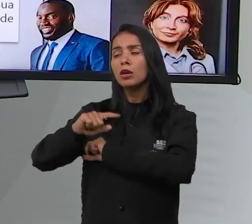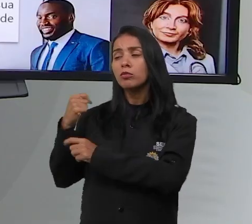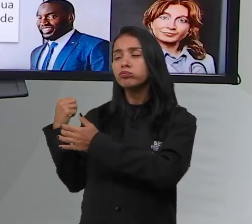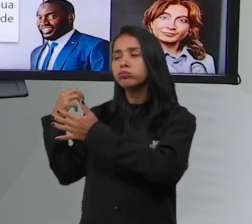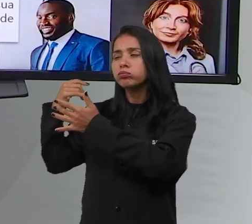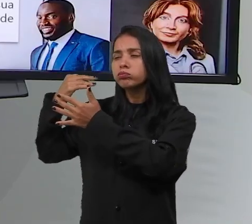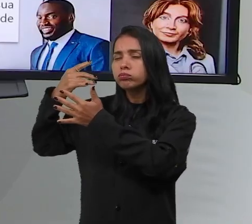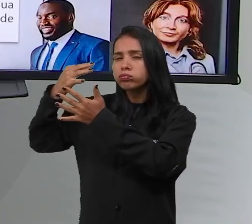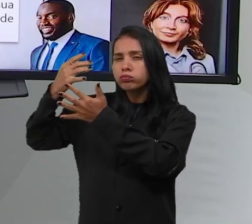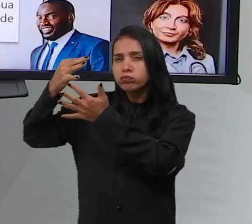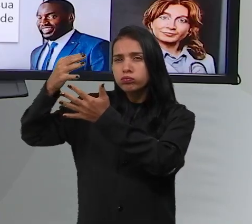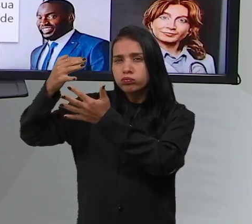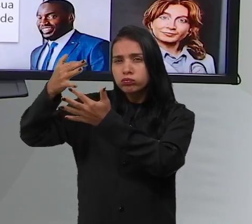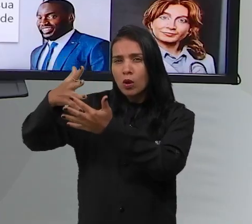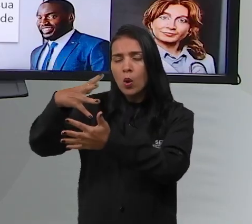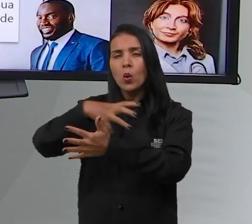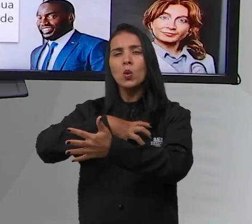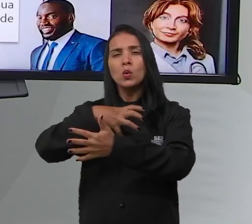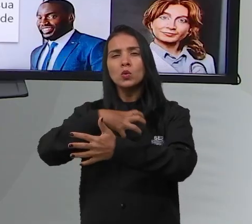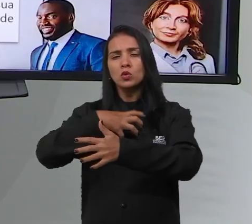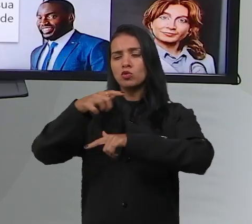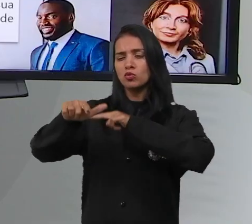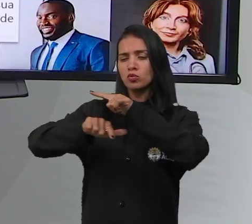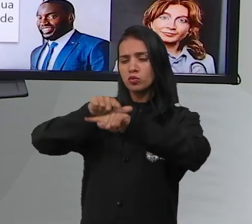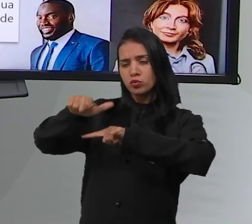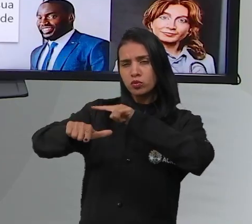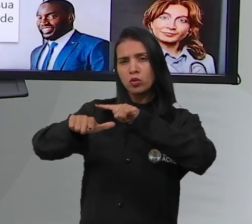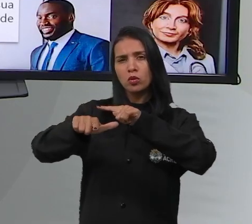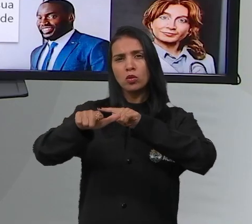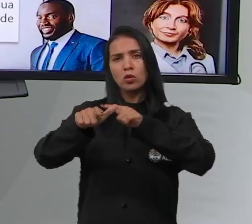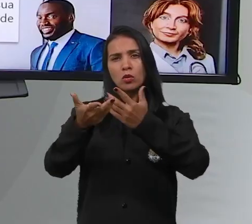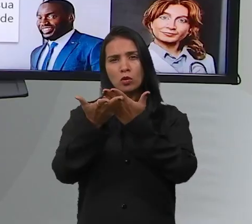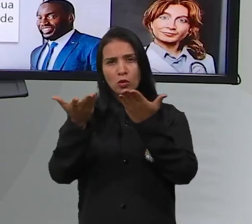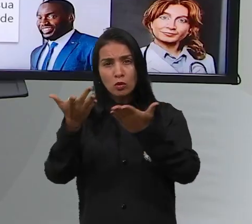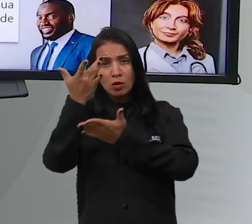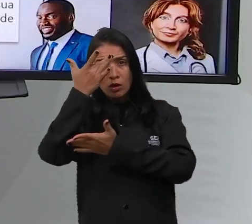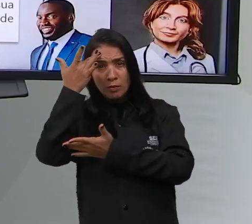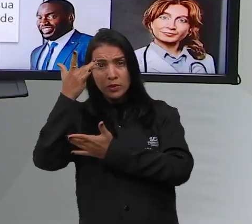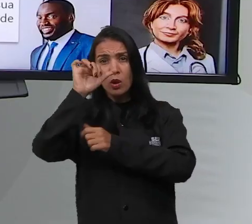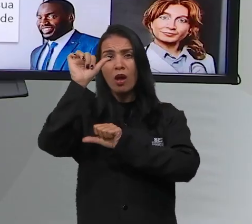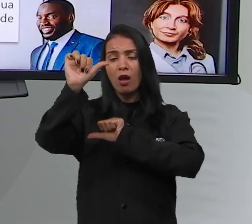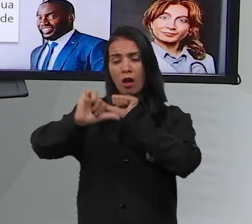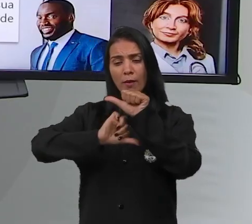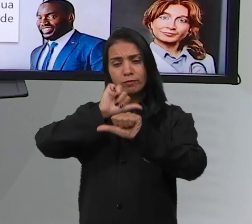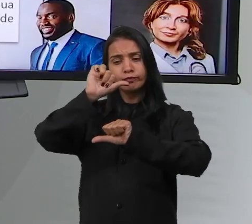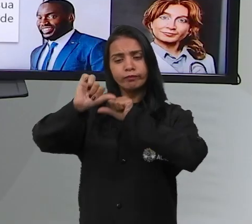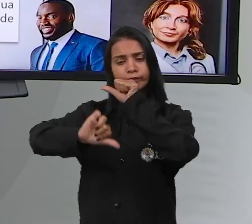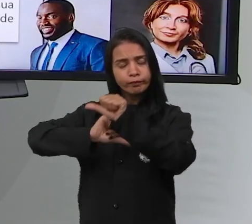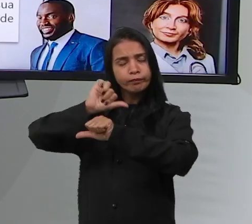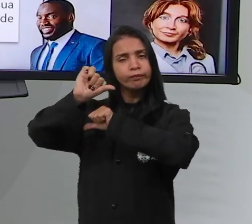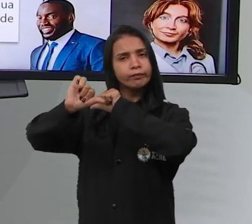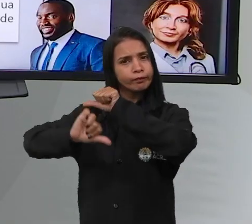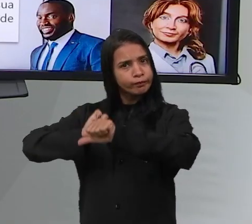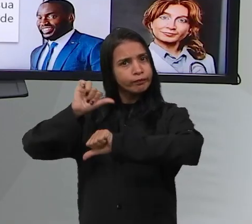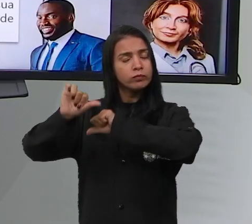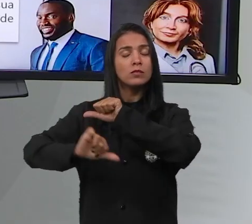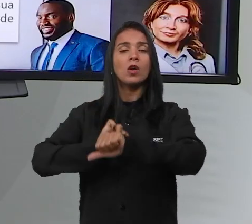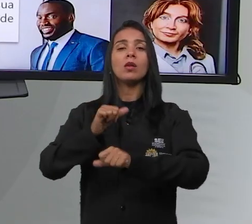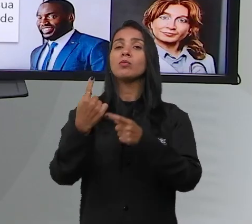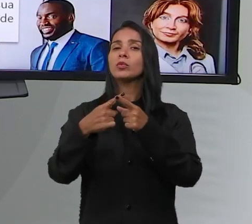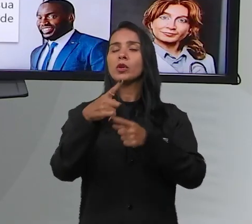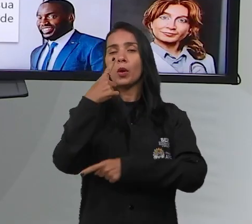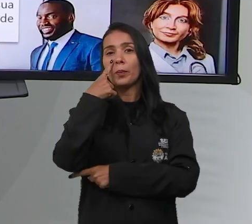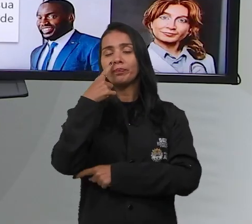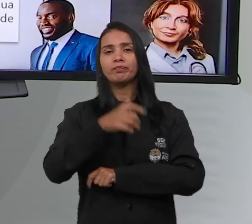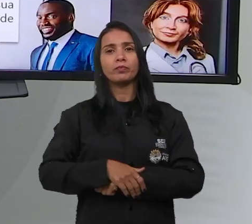a forma de trabalhar das pessoas é que foi sendo modificada. Então, hoje nós vivemos em uma